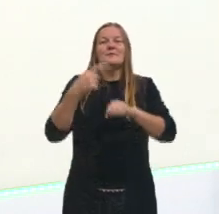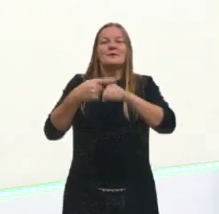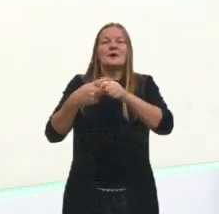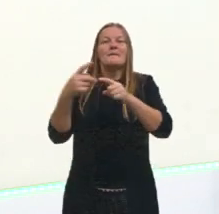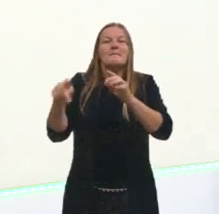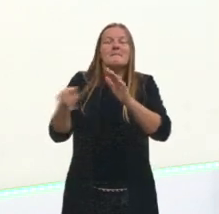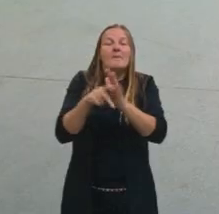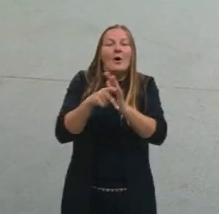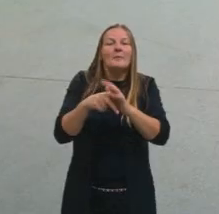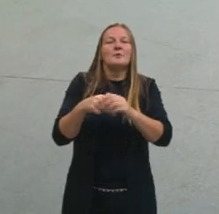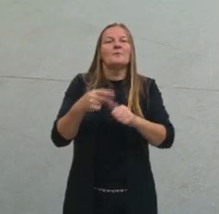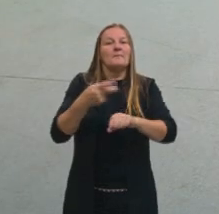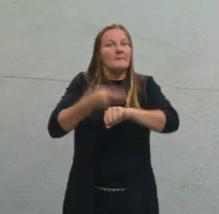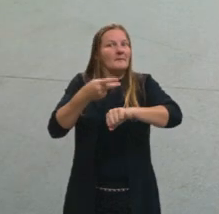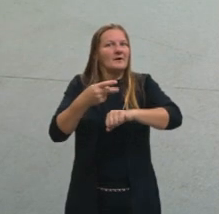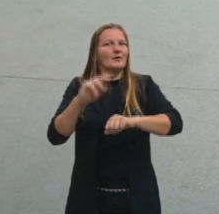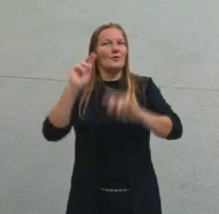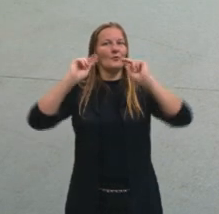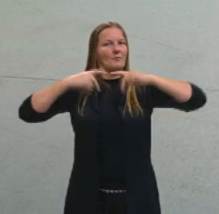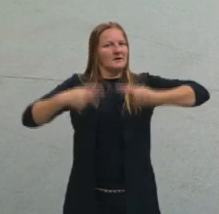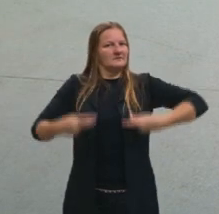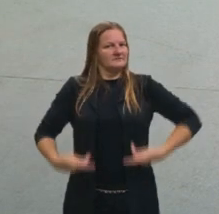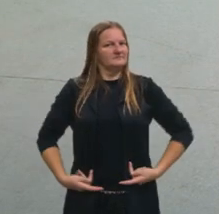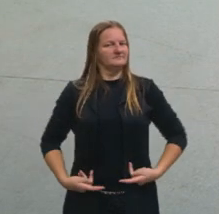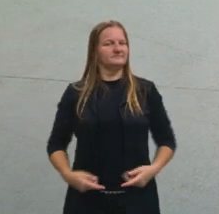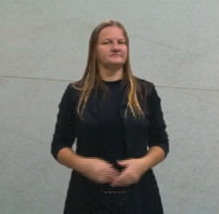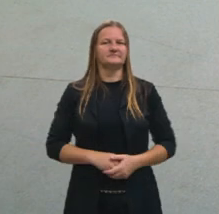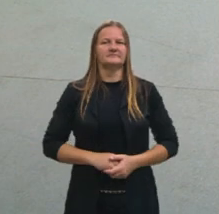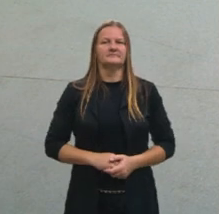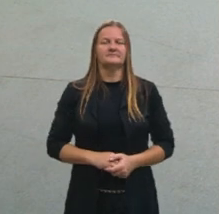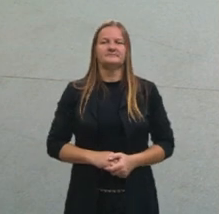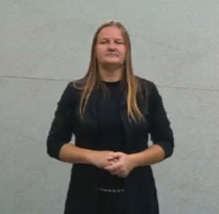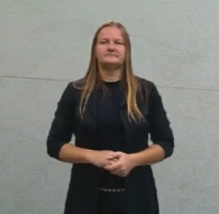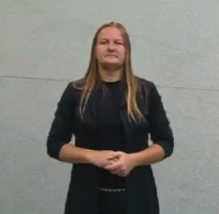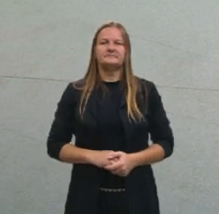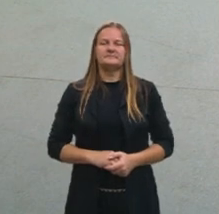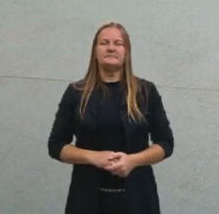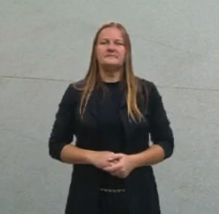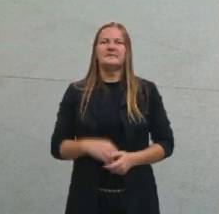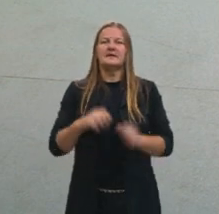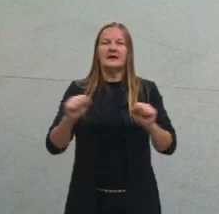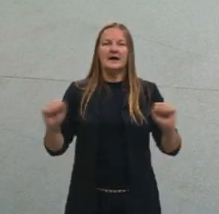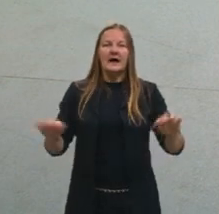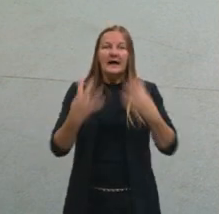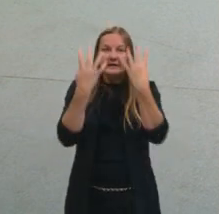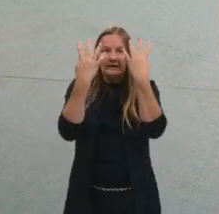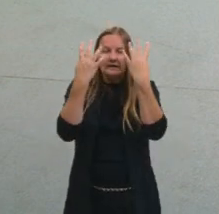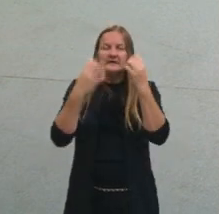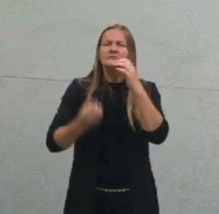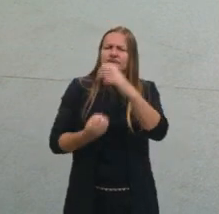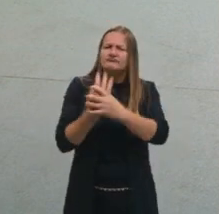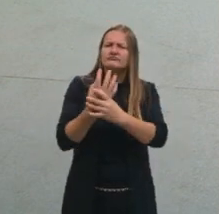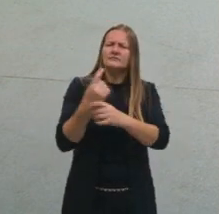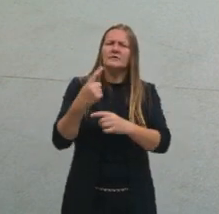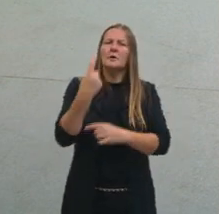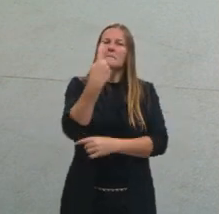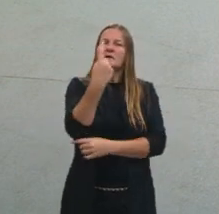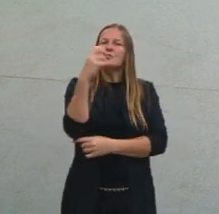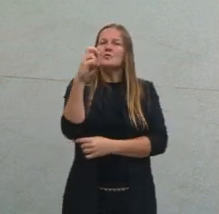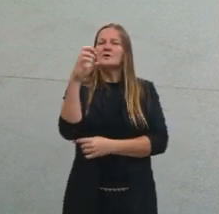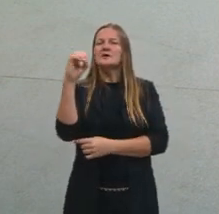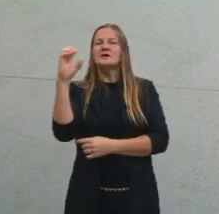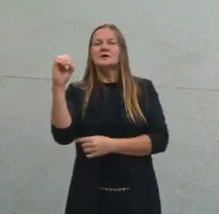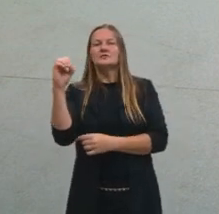tão esses períodos aqui a gente vai ver ali né apenas Então ela surge em